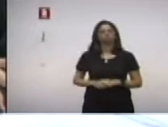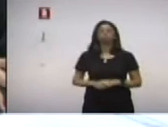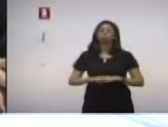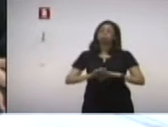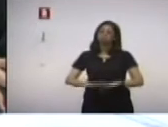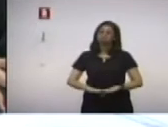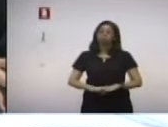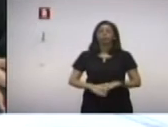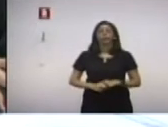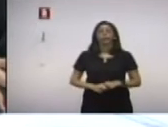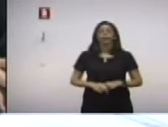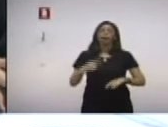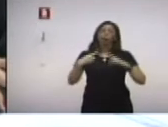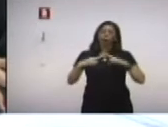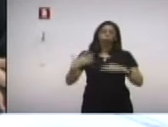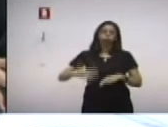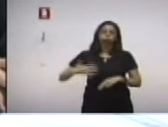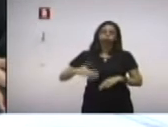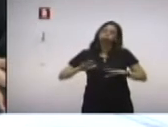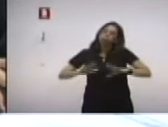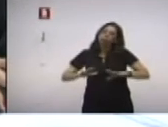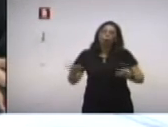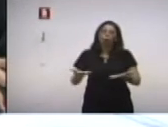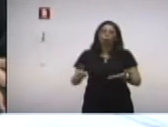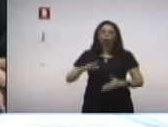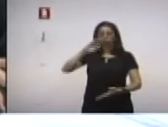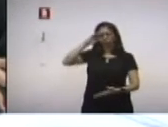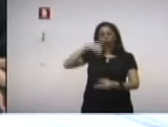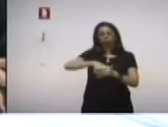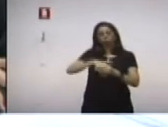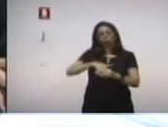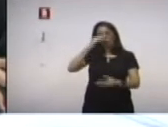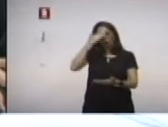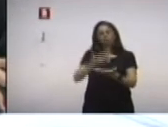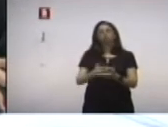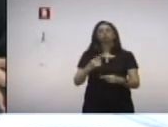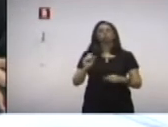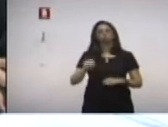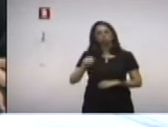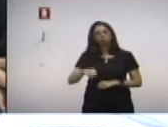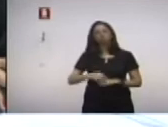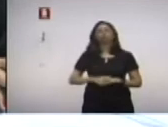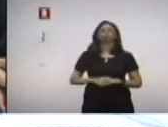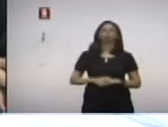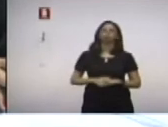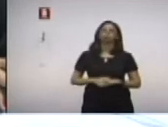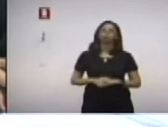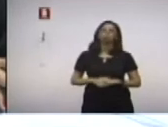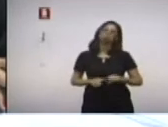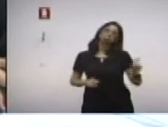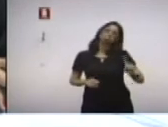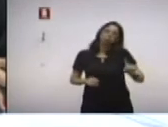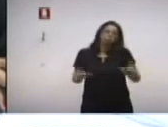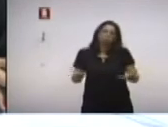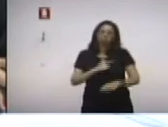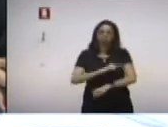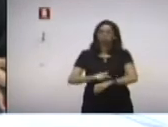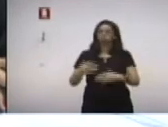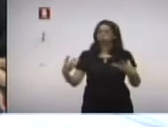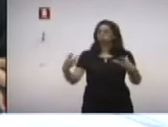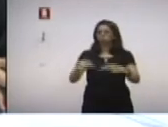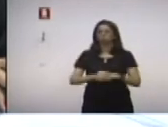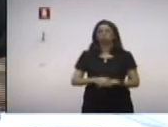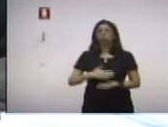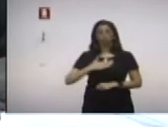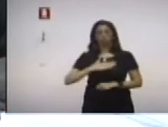mas acredito que estamos aqui para votar no sim e não não hein é verdade dá um voto de confiança como legisladores